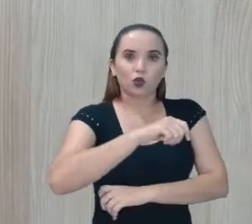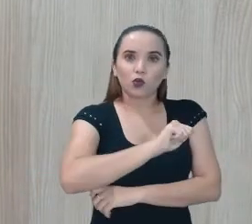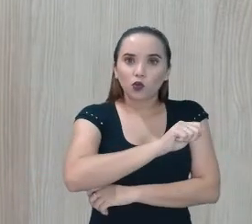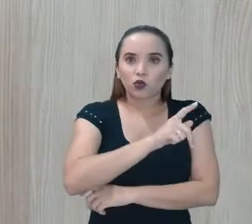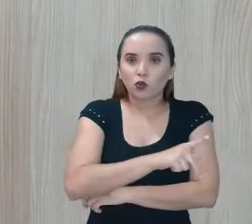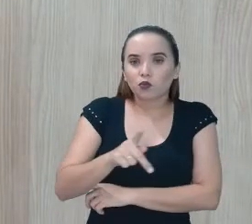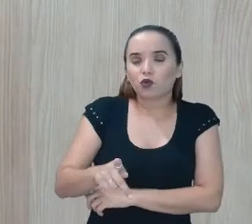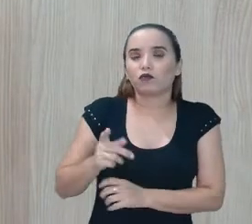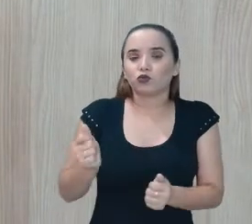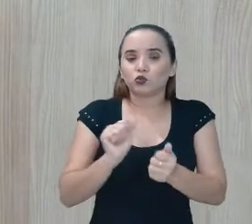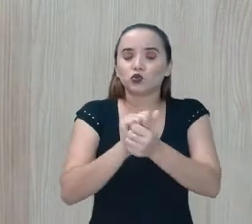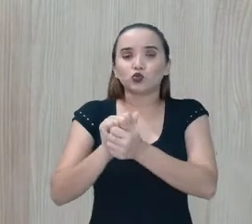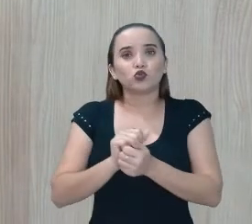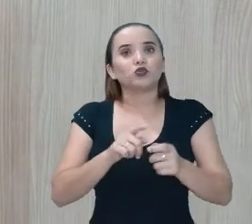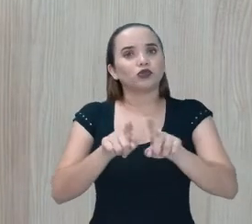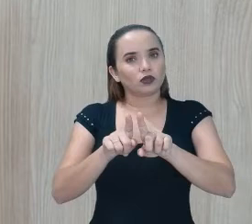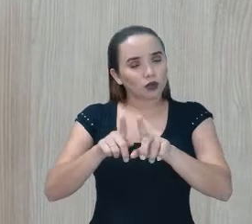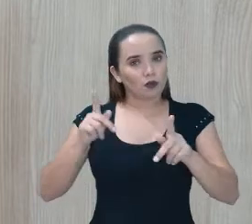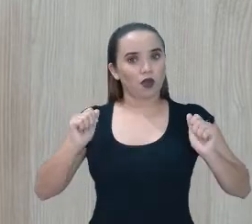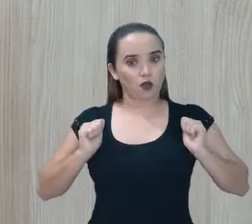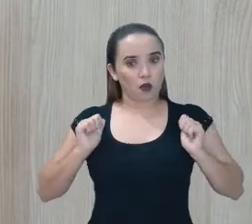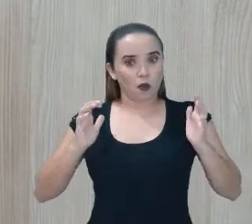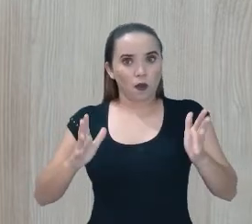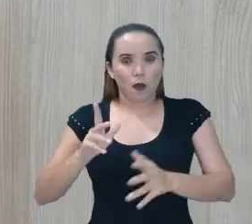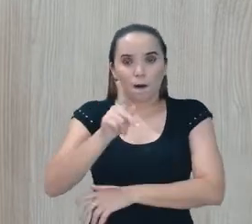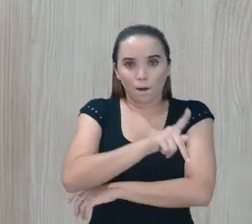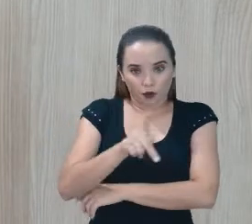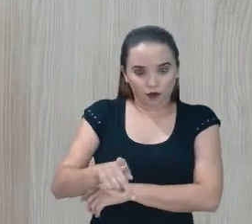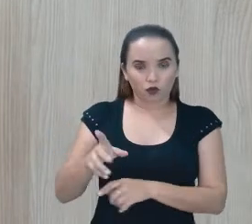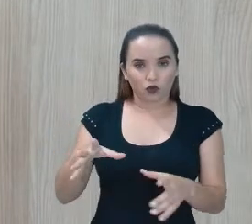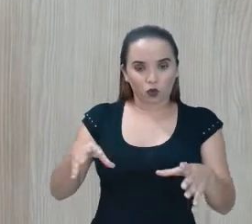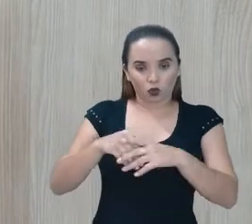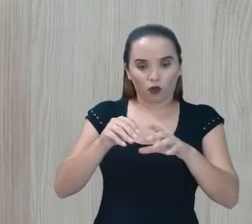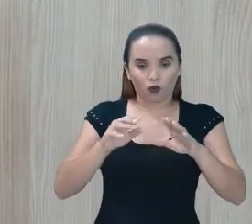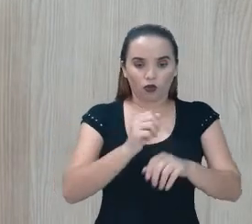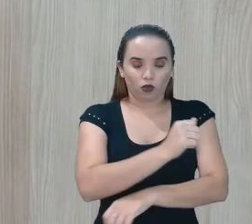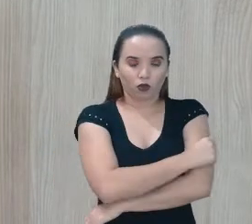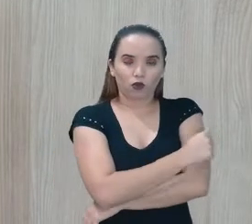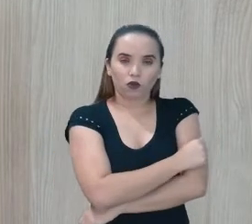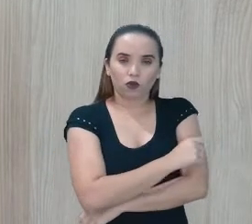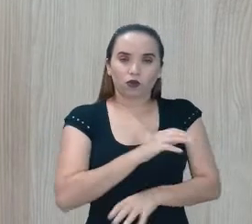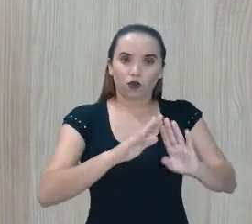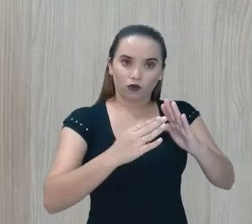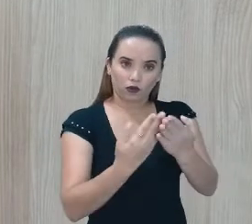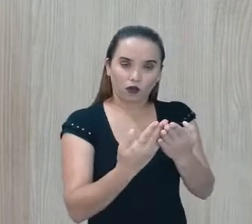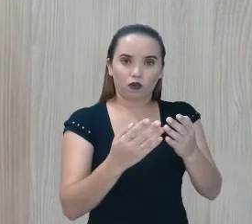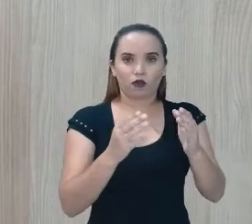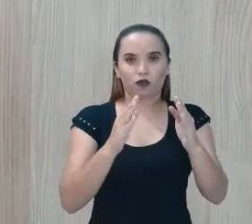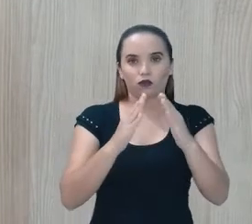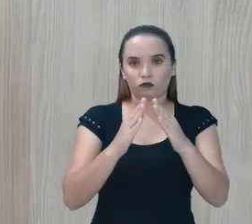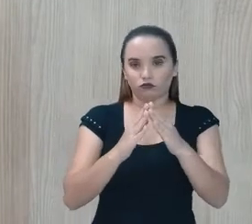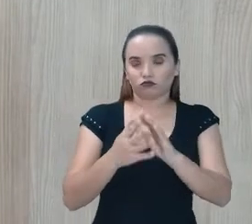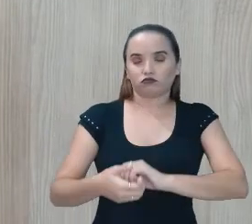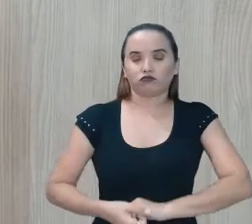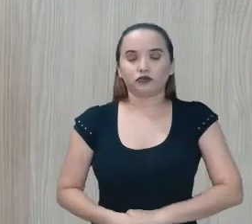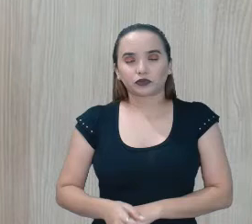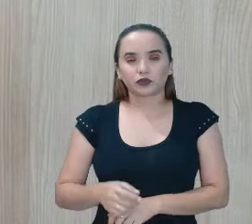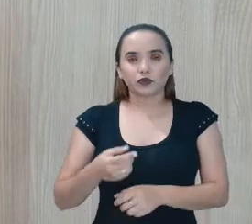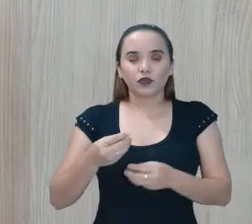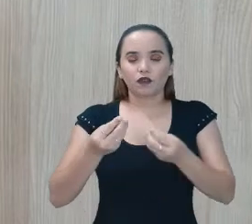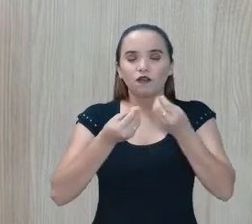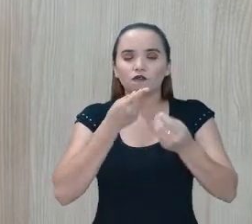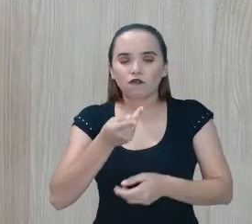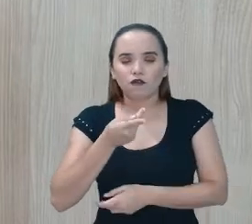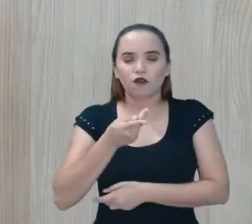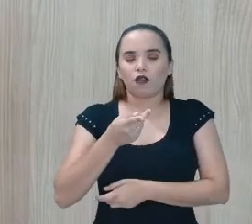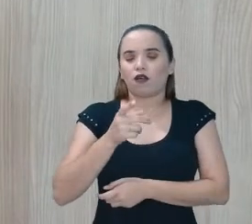outros estudantes, não é? Não identificar o estudante ou querer colocar ele em